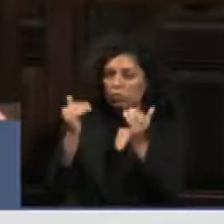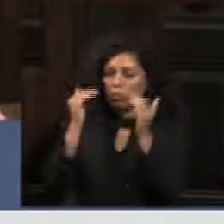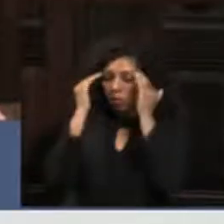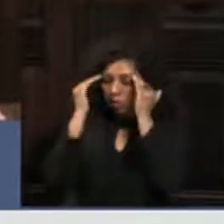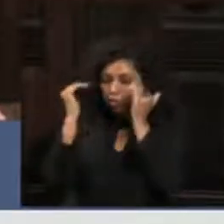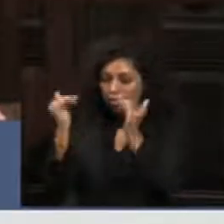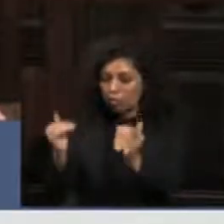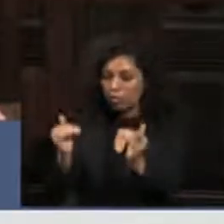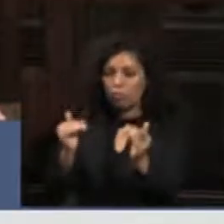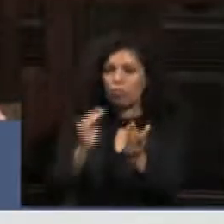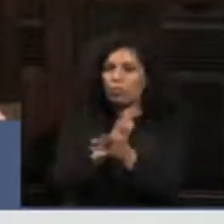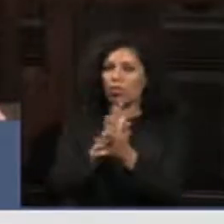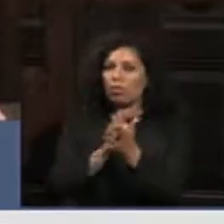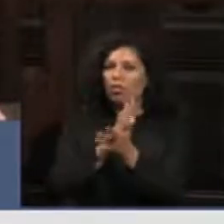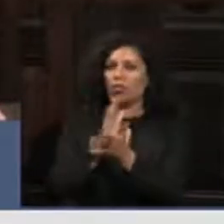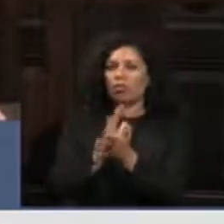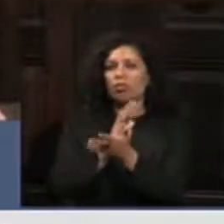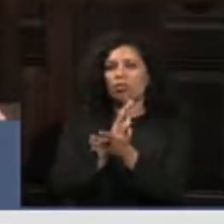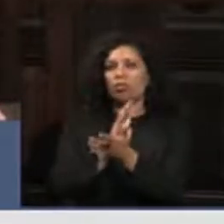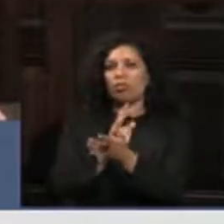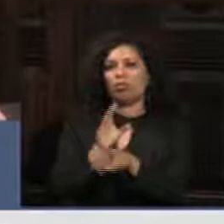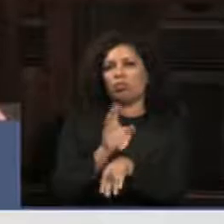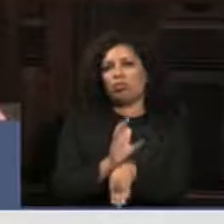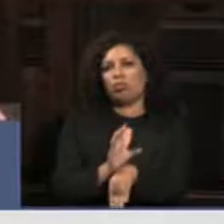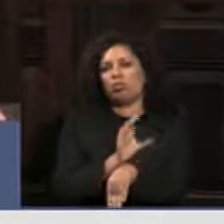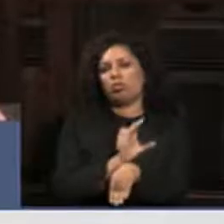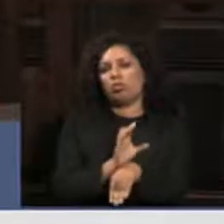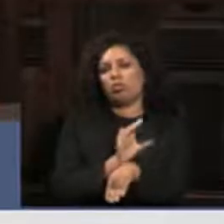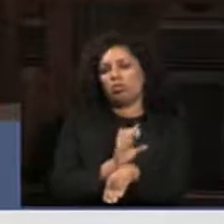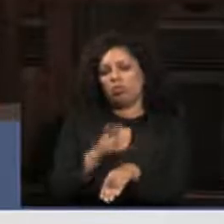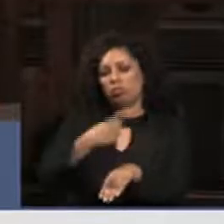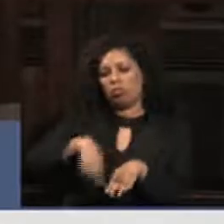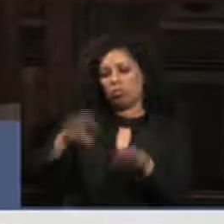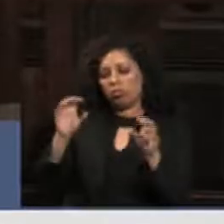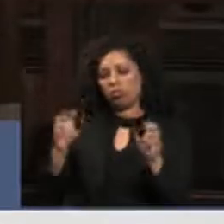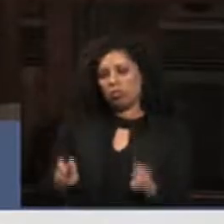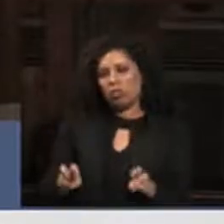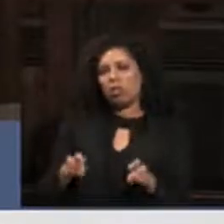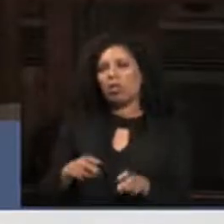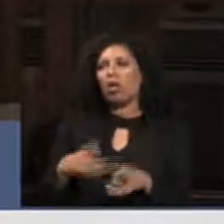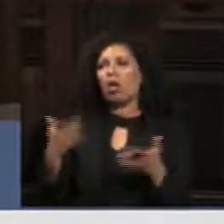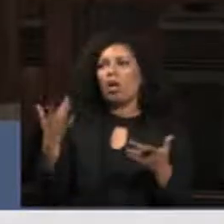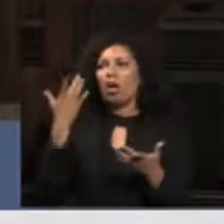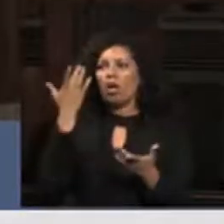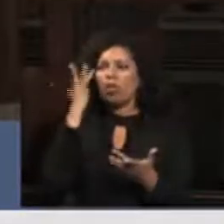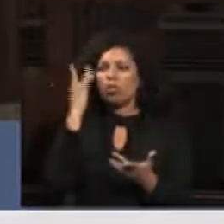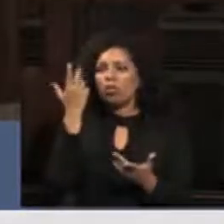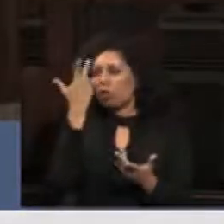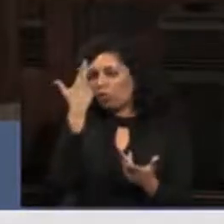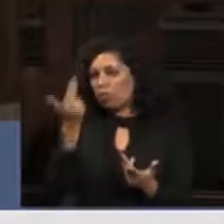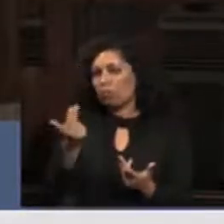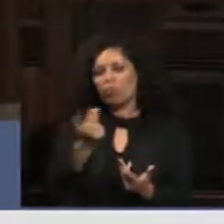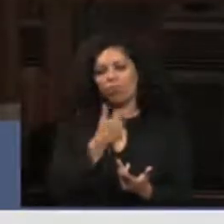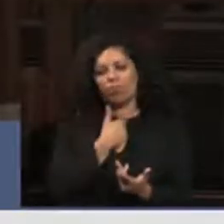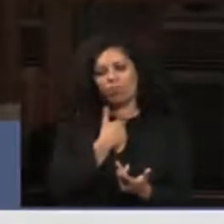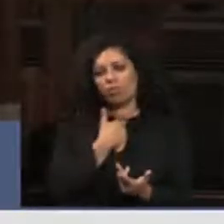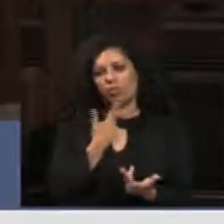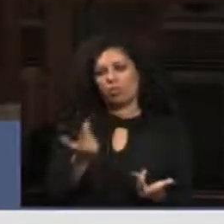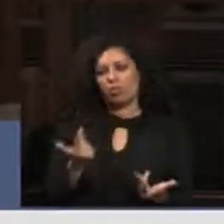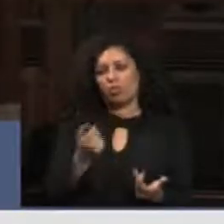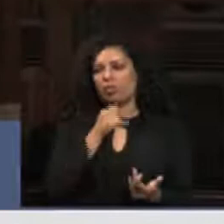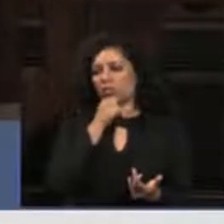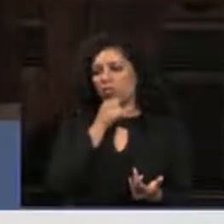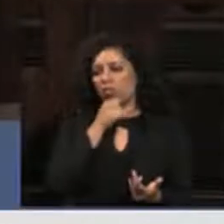democracia. Não dá para aceitar, não dá para tratar como natural que um candidato a presidente da